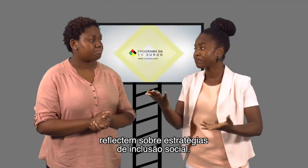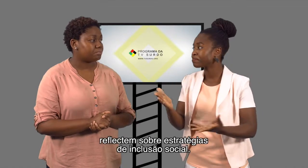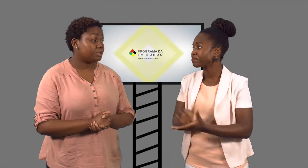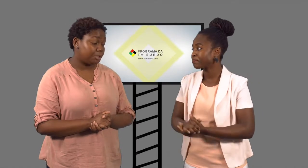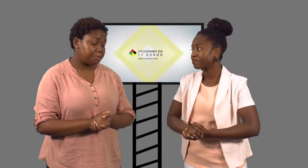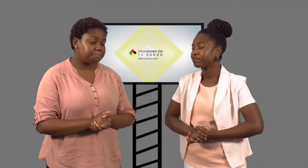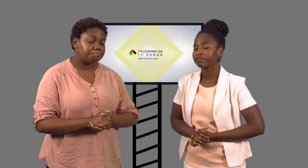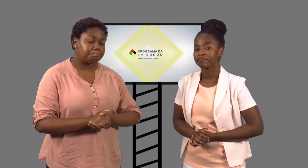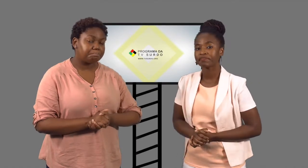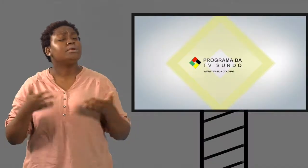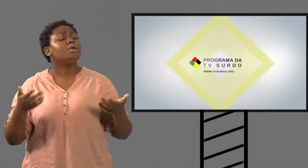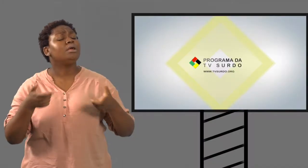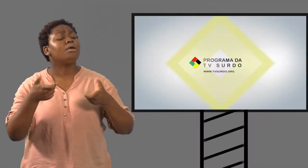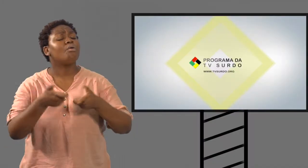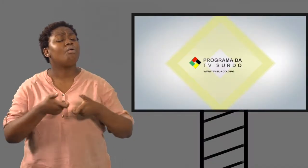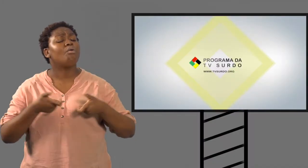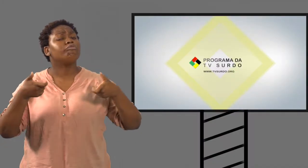social.